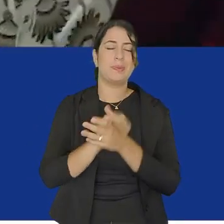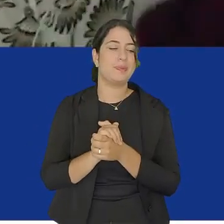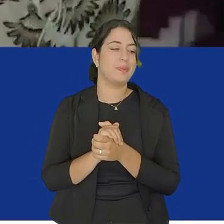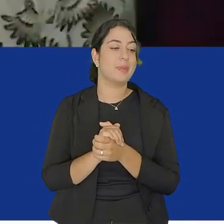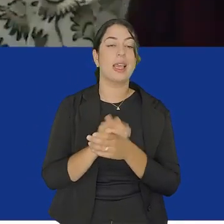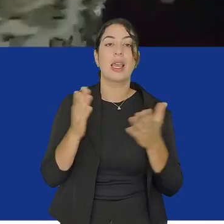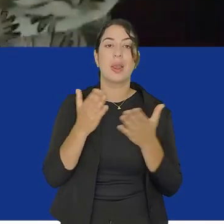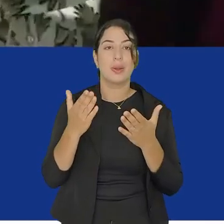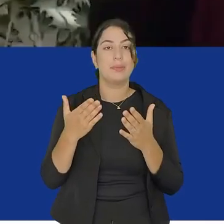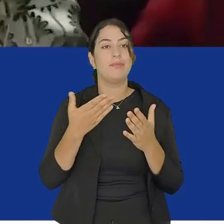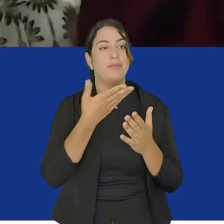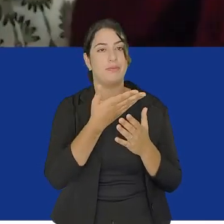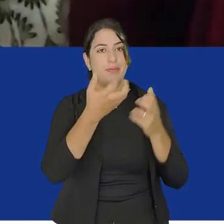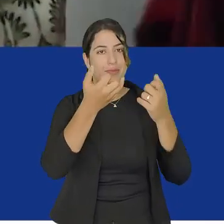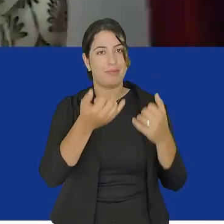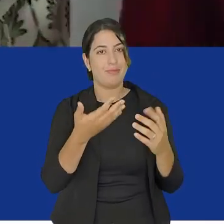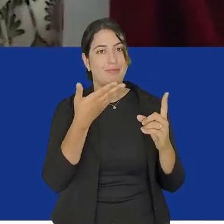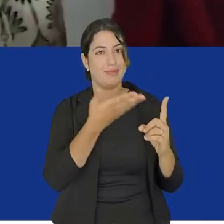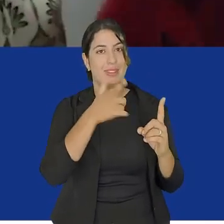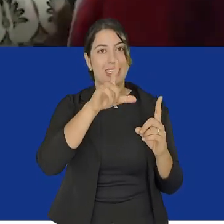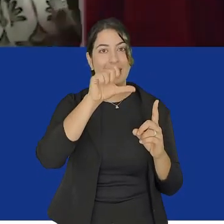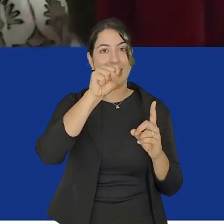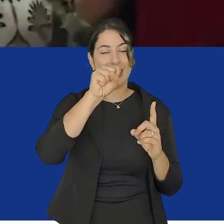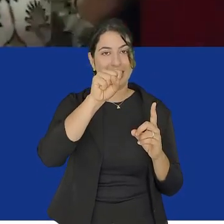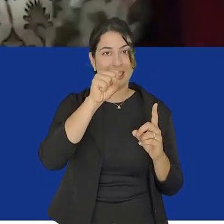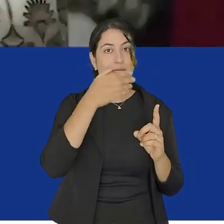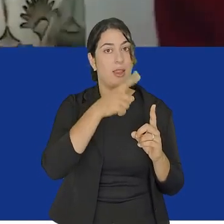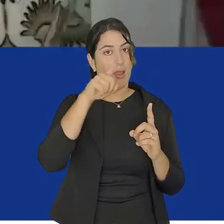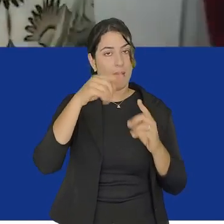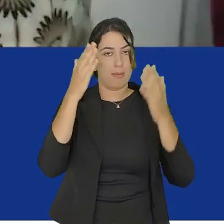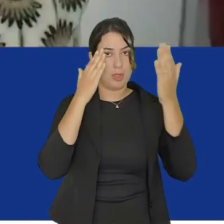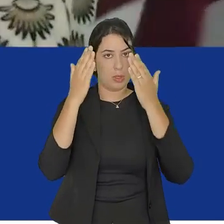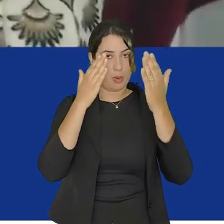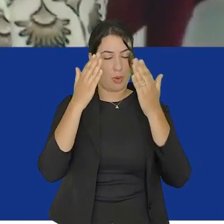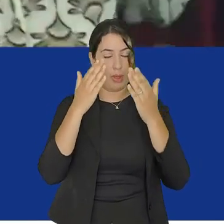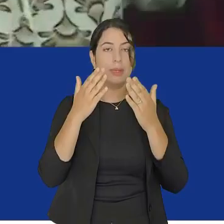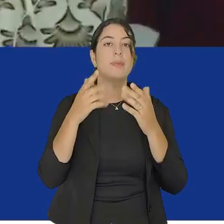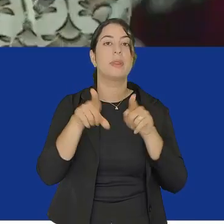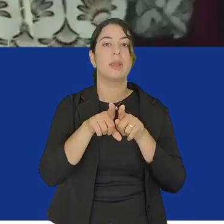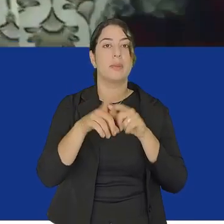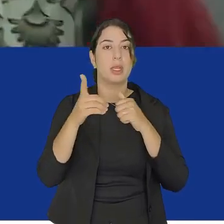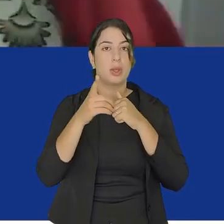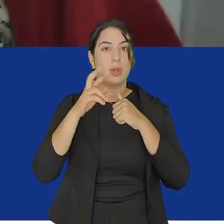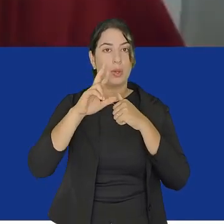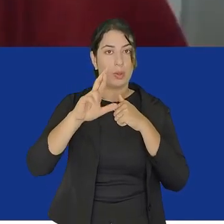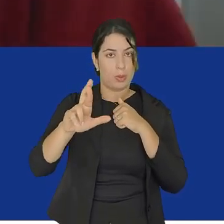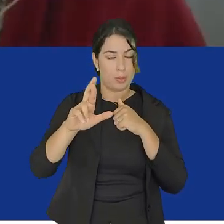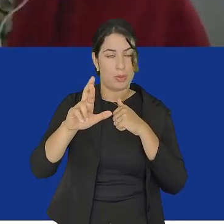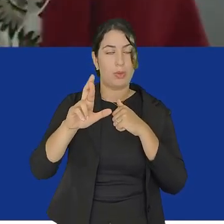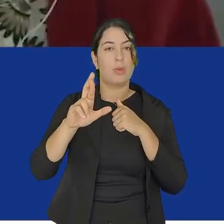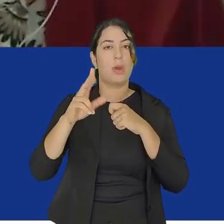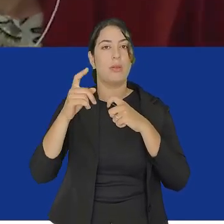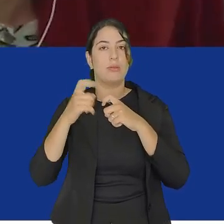vou apresentar aqui a Liz, né? Liz Andréa Sobol. A Liz é psicóloga, doutora em medicina preventiva pela USP,